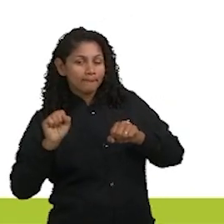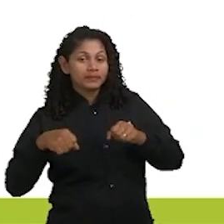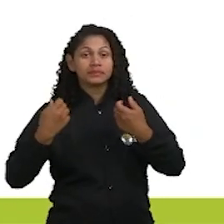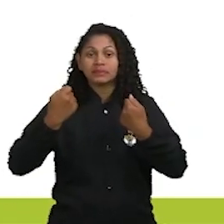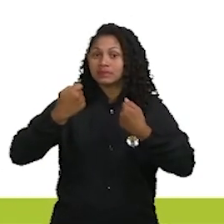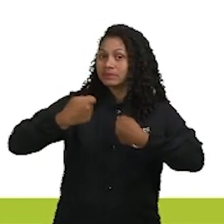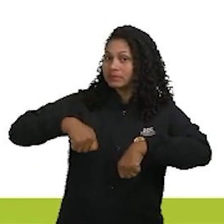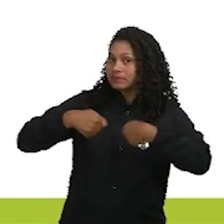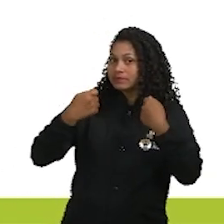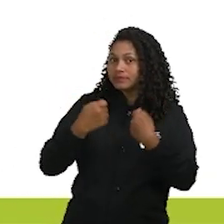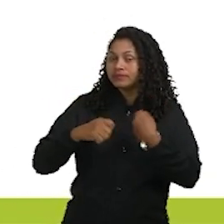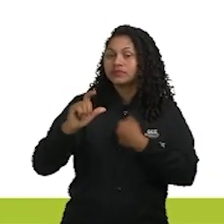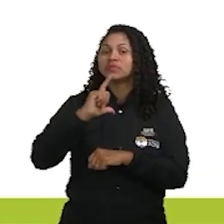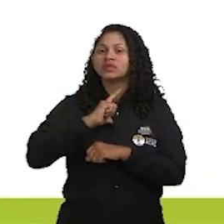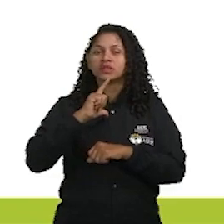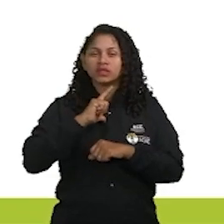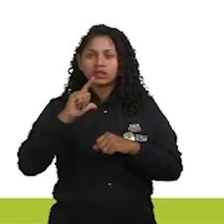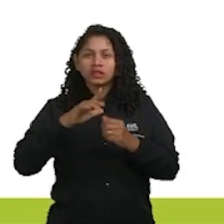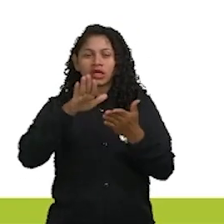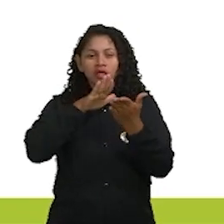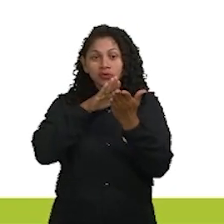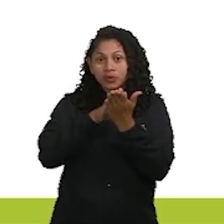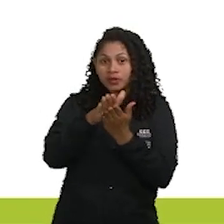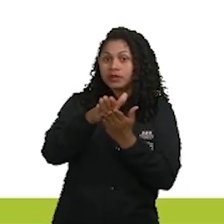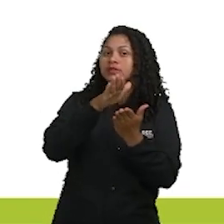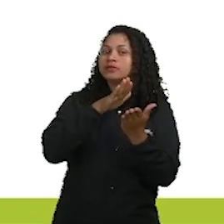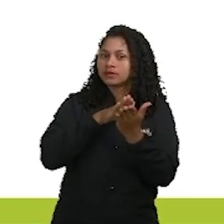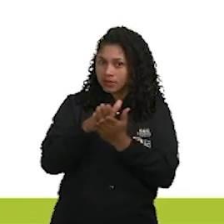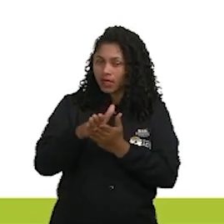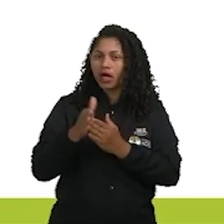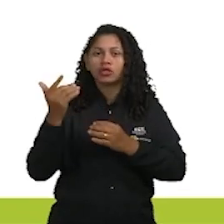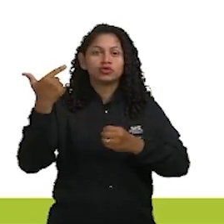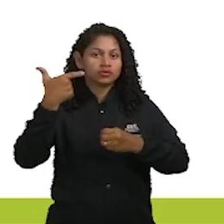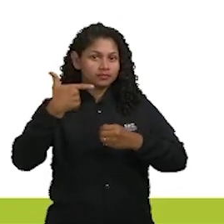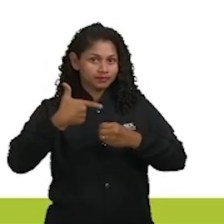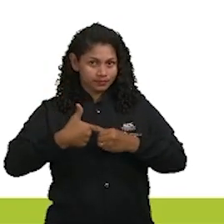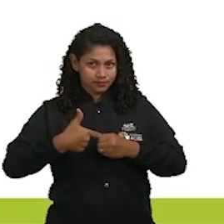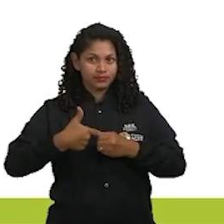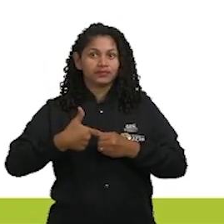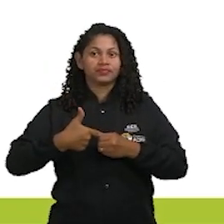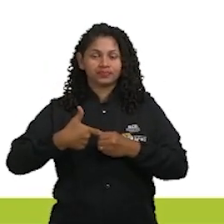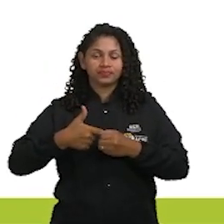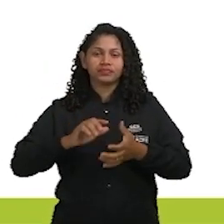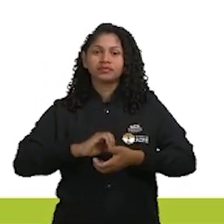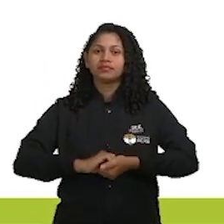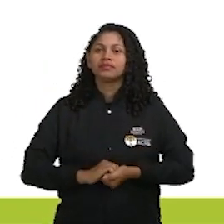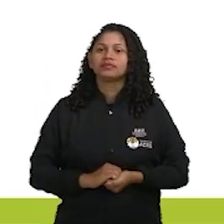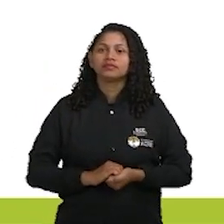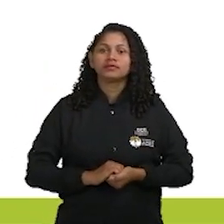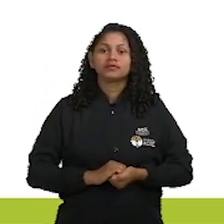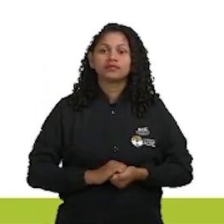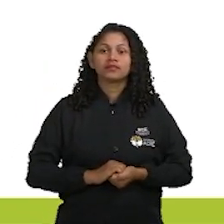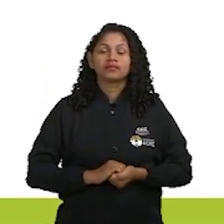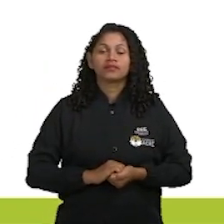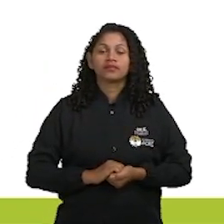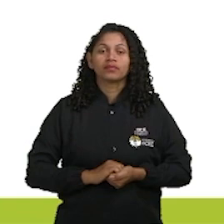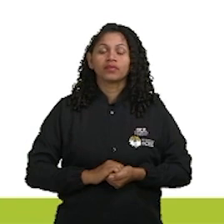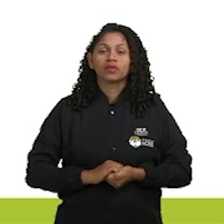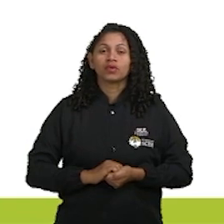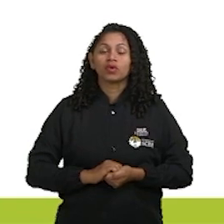precisa obter essa queima na combustão. Então, são exemplos também. O processo